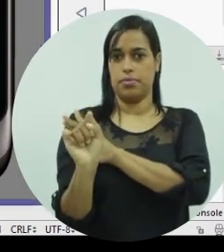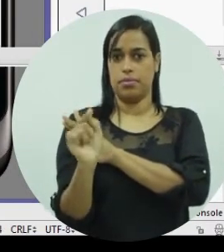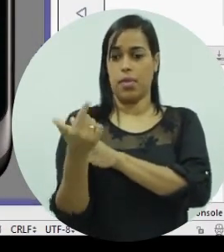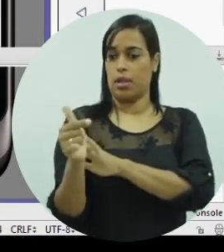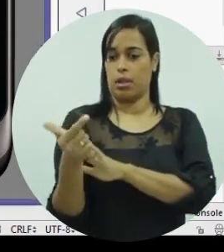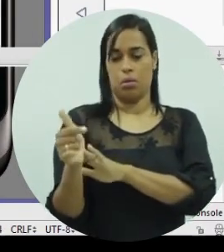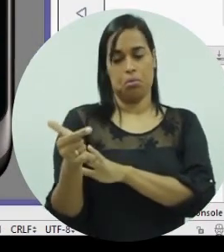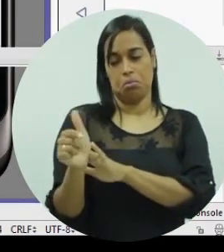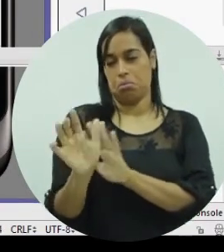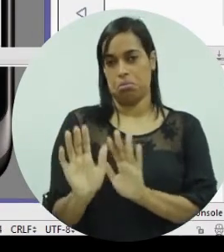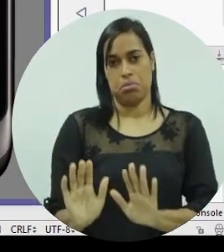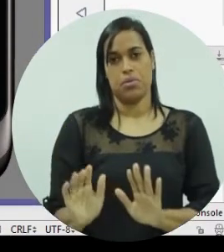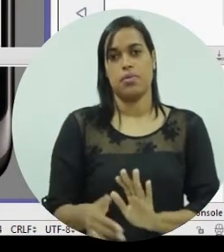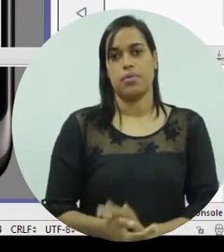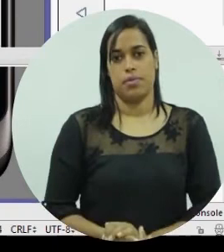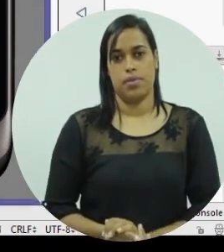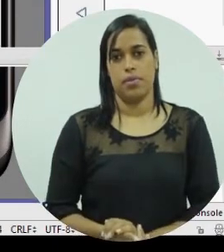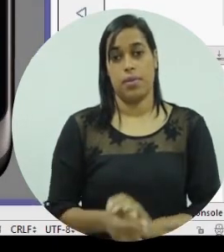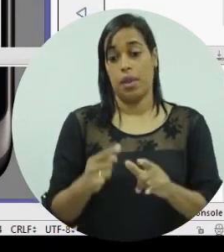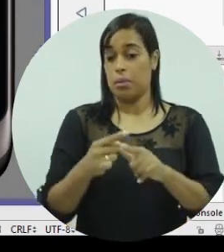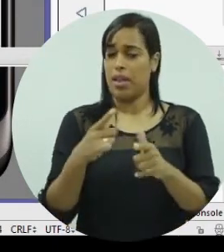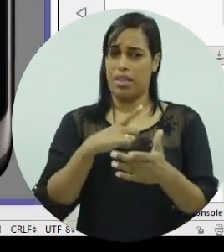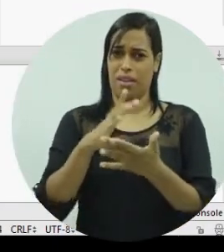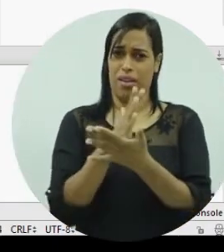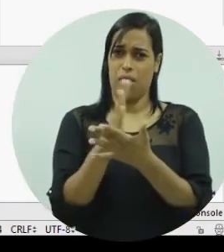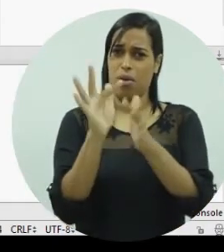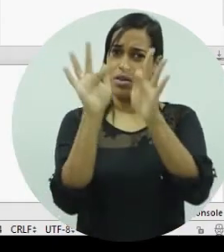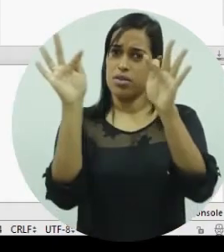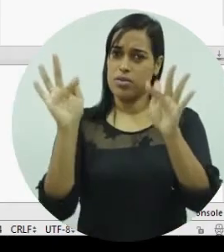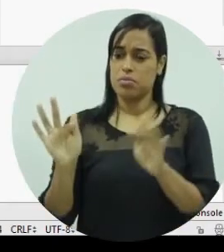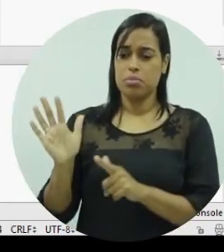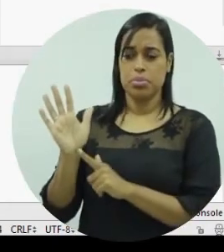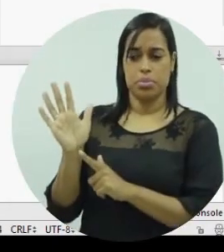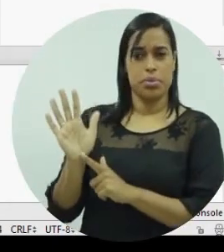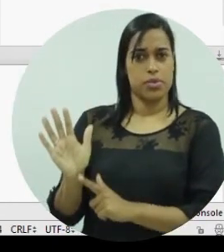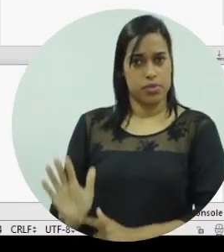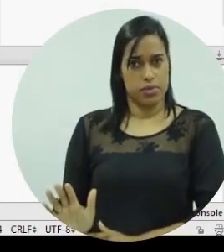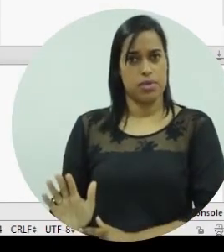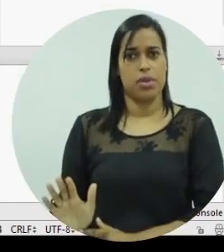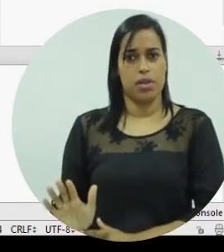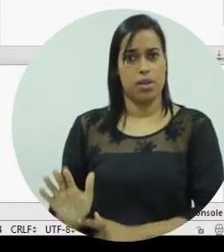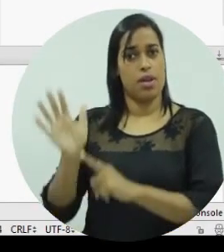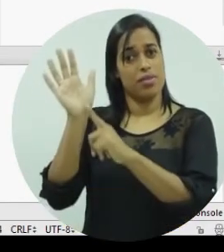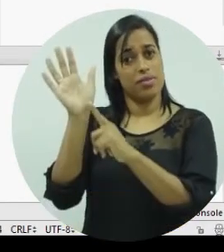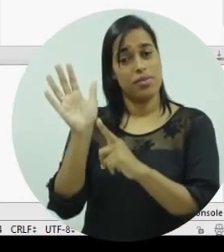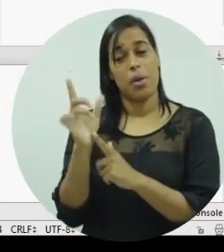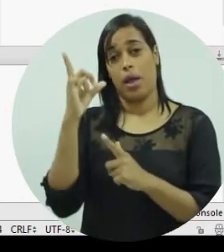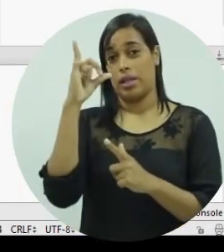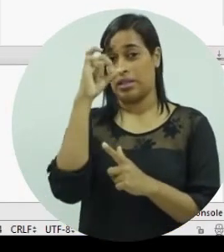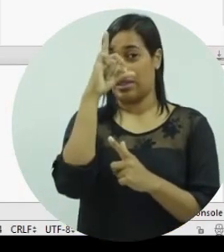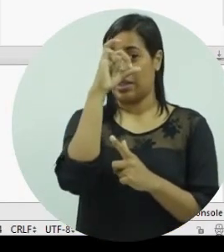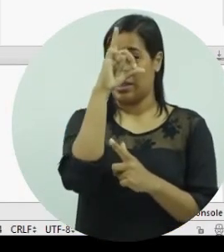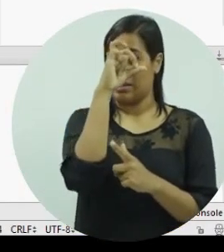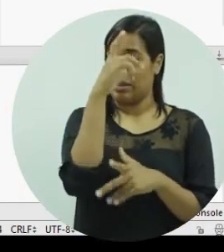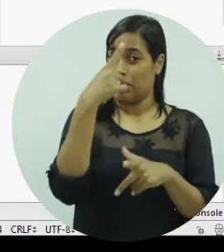convém. Agora existem formas de você exibir, só que são formas mais complexas.